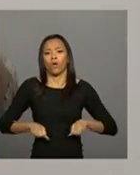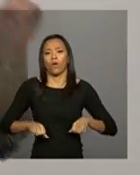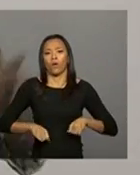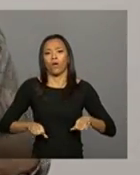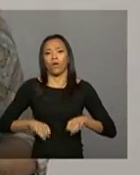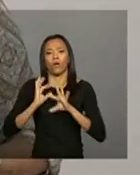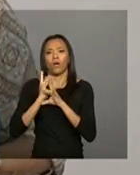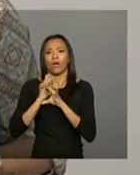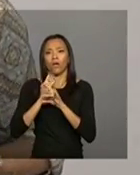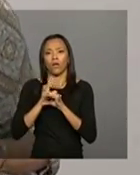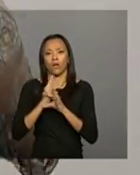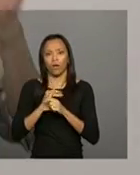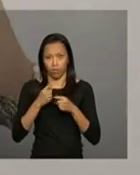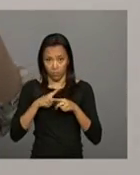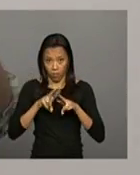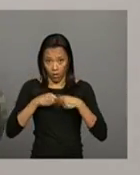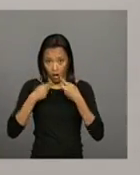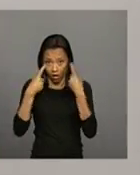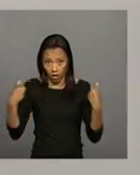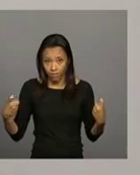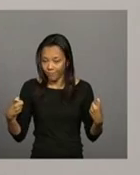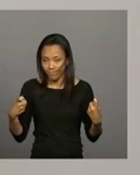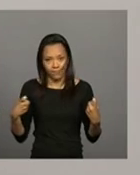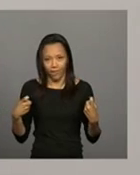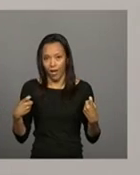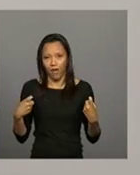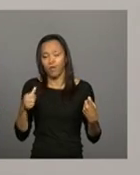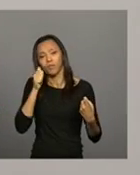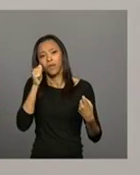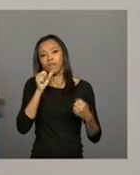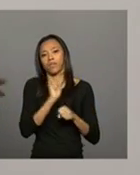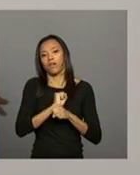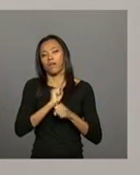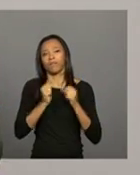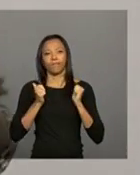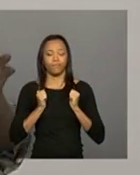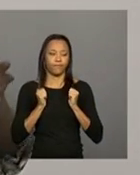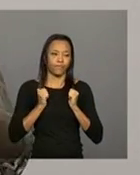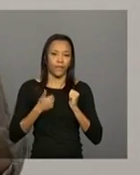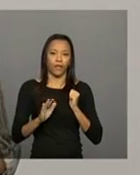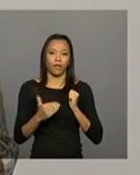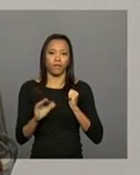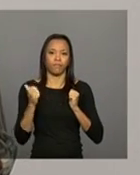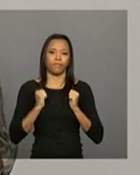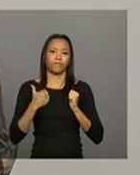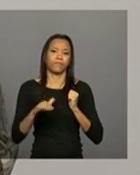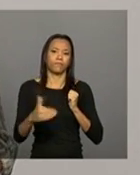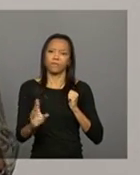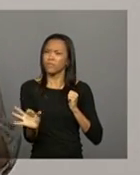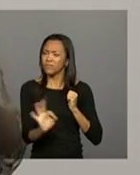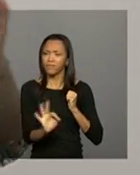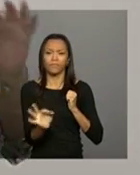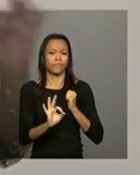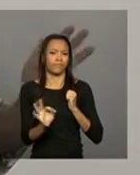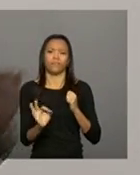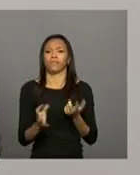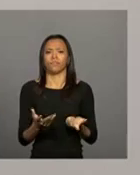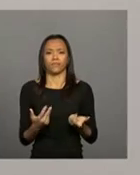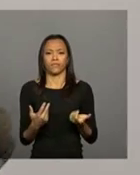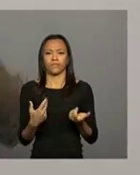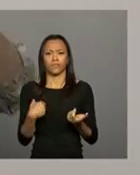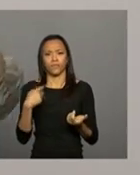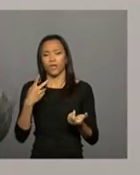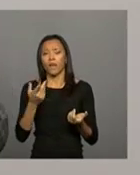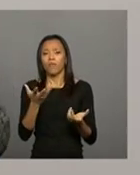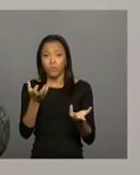não estamos falando aqui de mulheres passivas, de mulheres que se conformam com uma